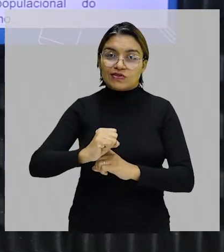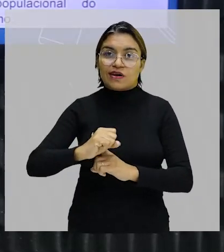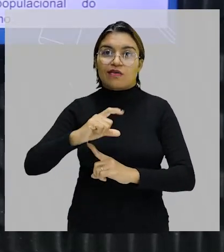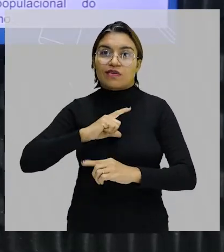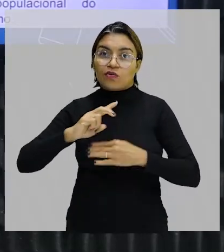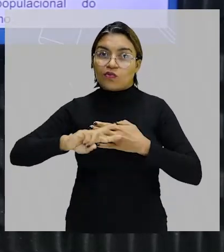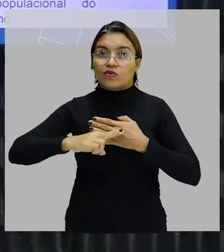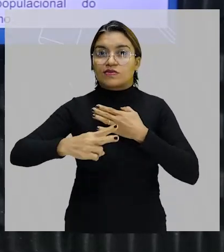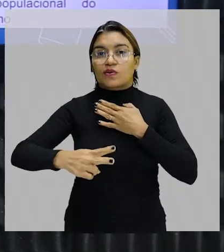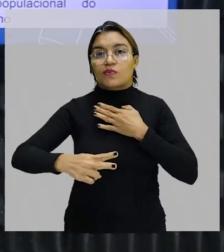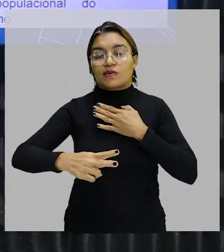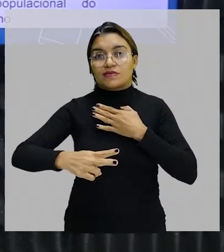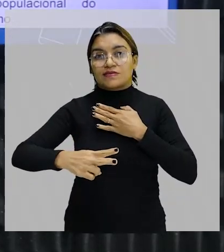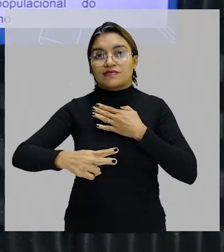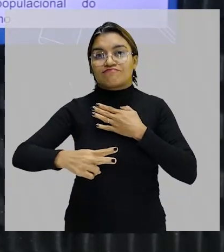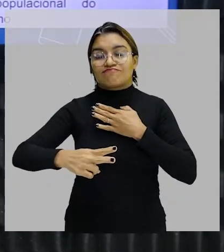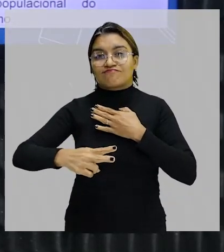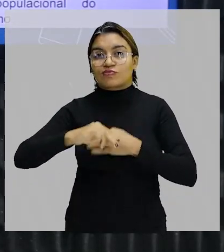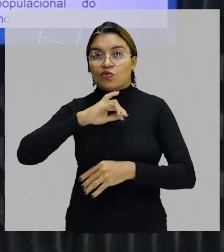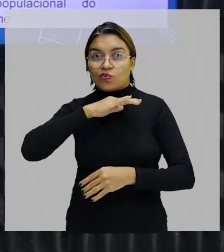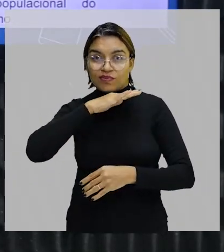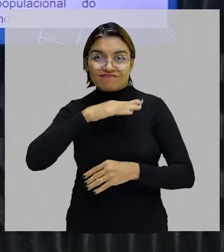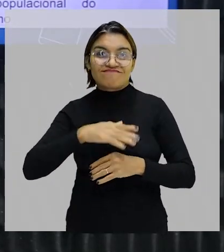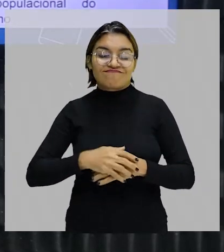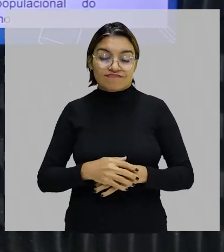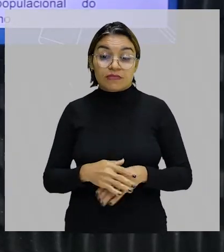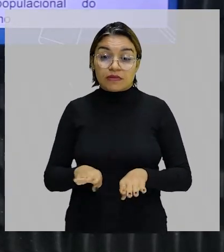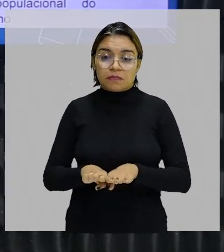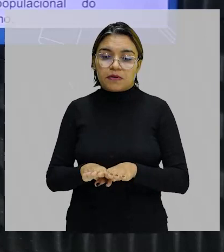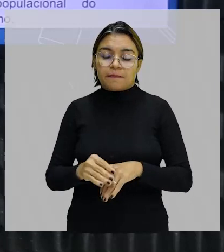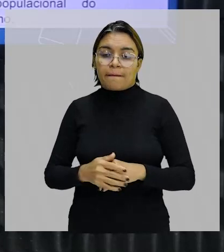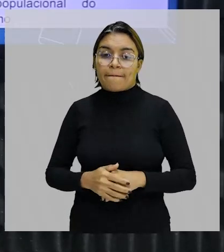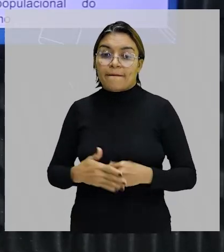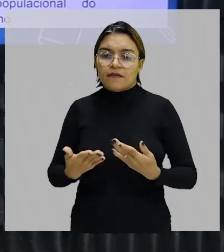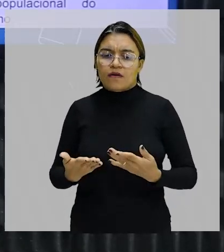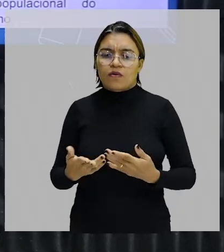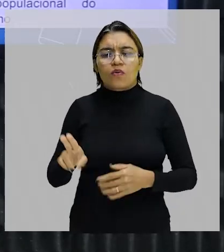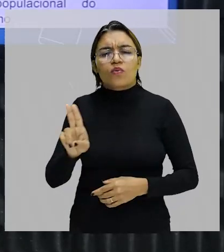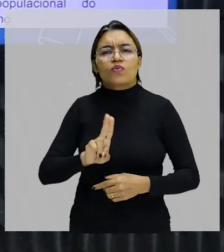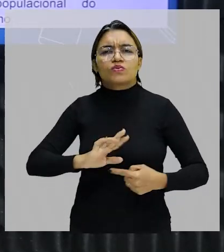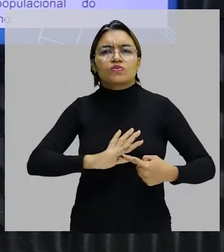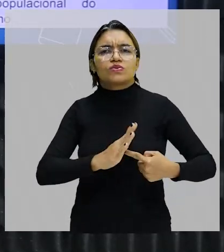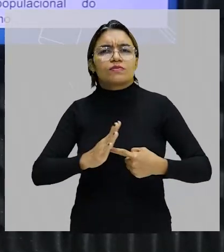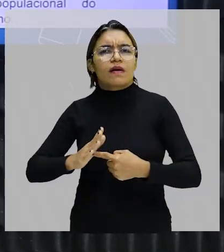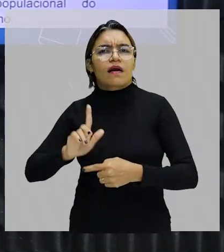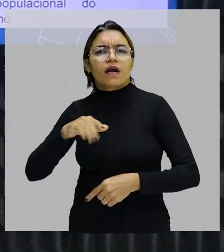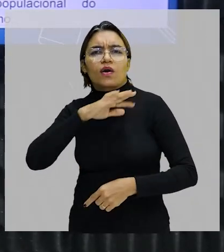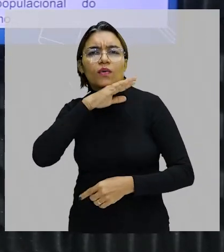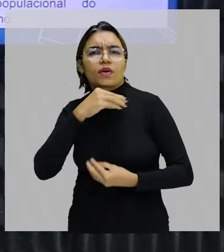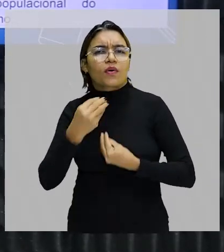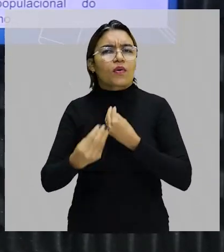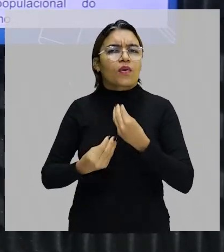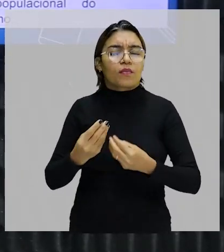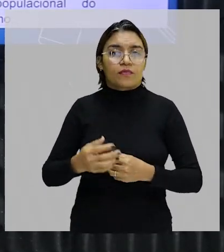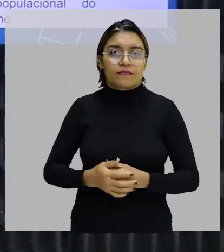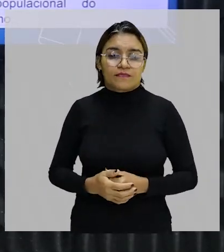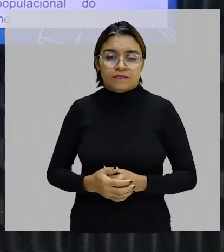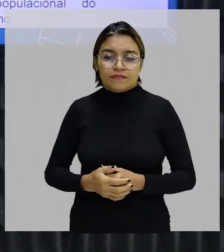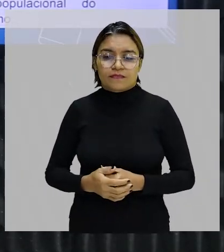negativas para o trabalhador. Em que aspecto, Marcos, então, a mecanização ela é ruim? Quando ela gera o